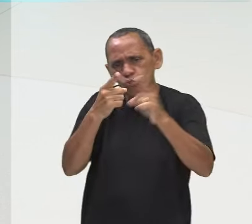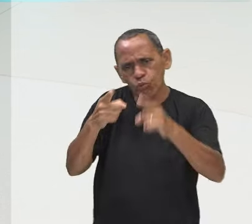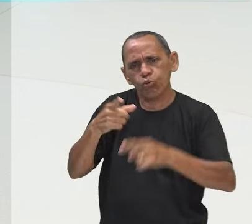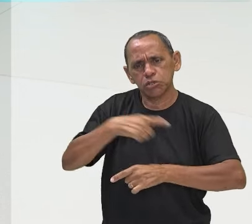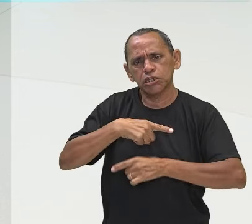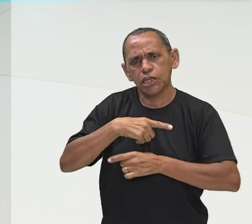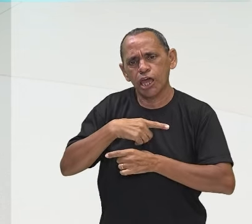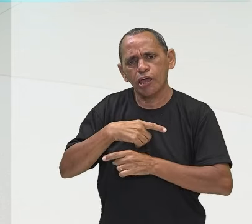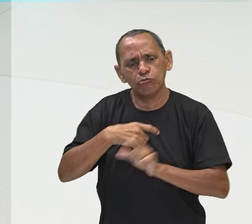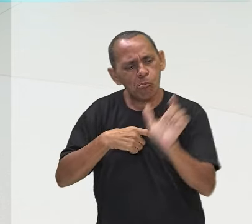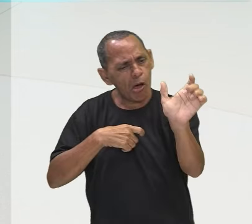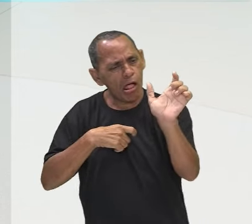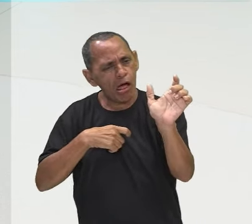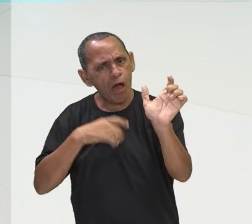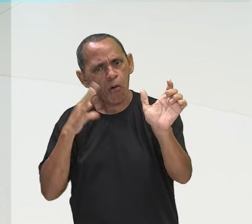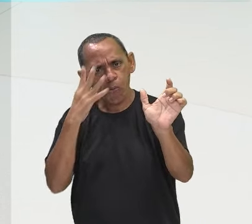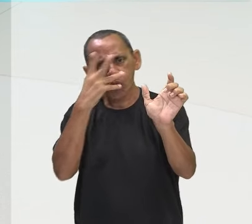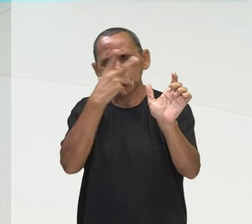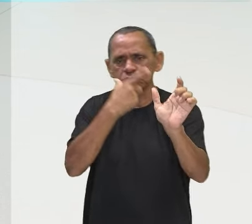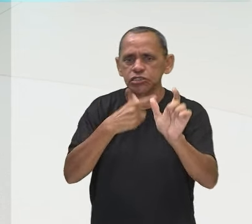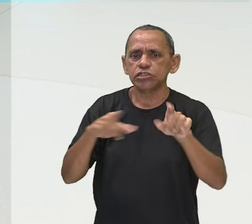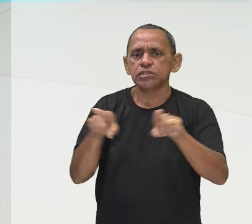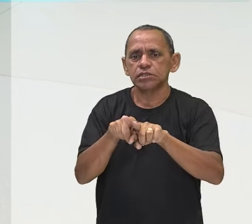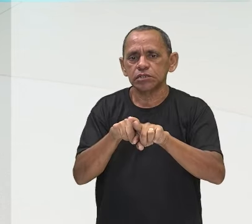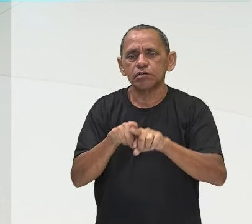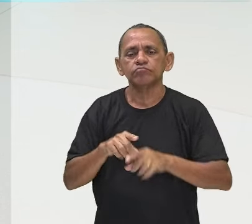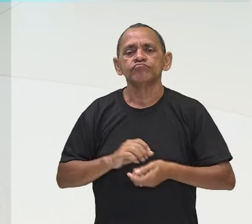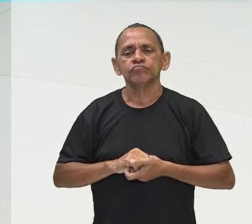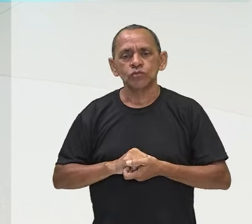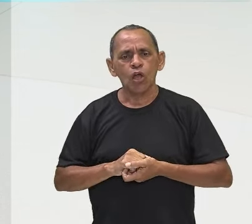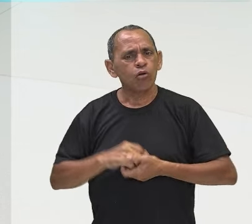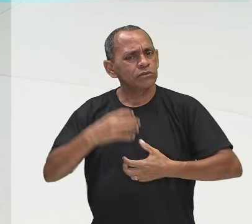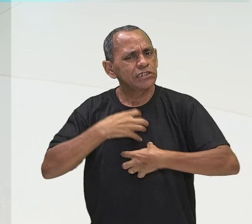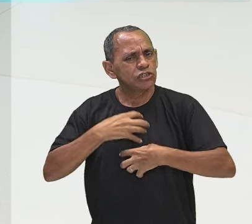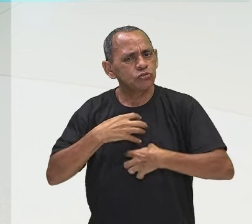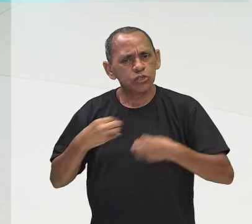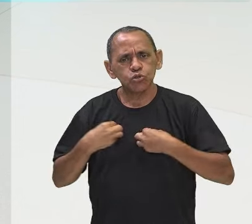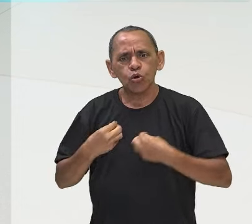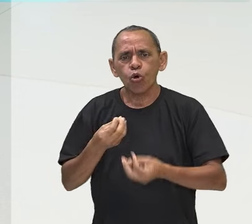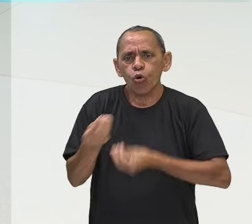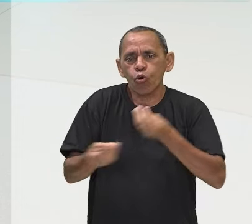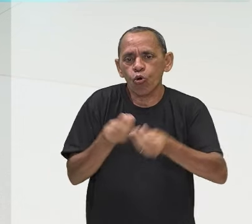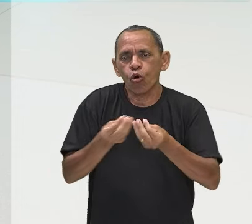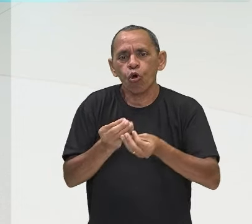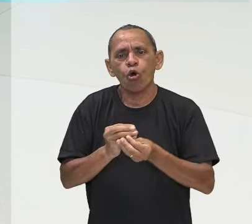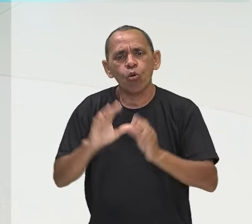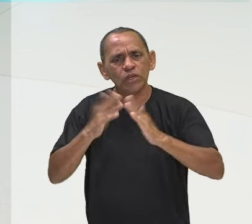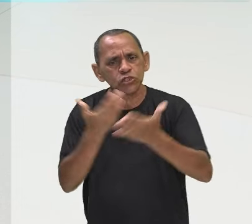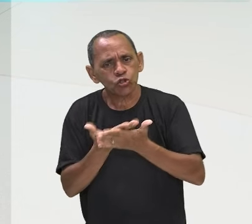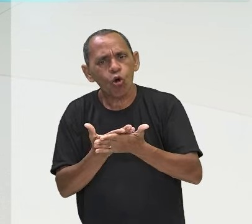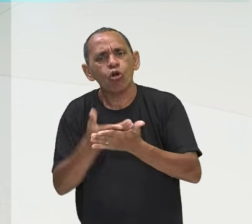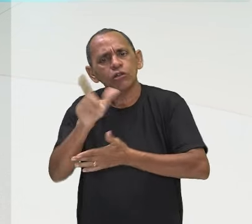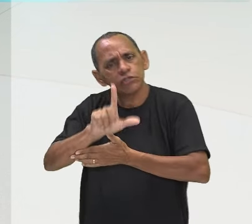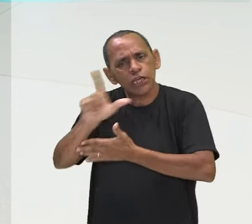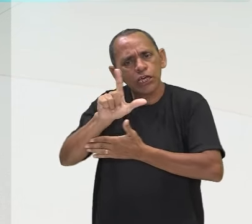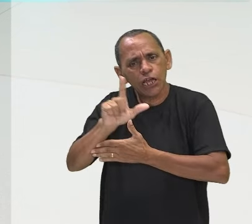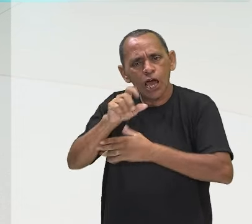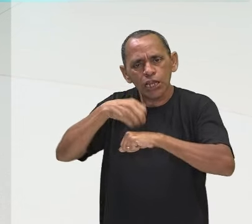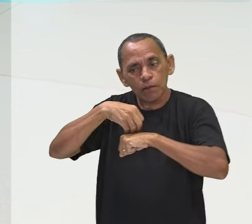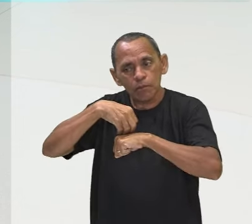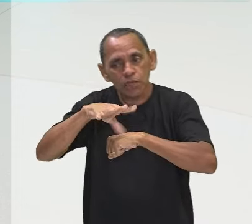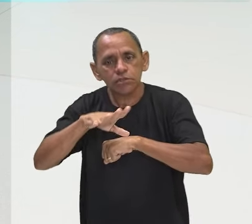bem pensado. Então, basicamente, é esse tipo de sentimento que a escola literária vai querer colocar nos leitores, né, em